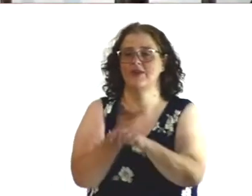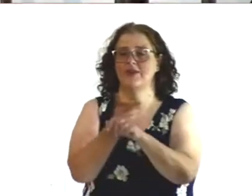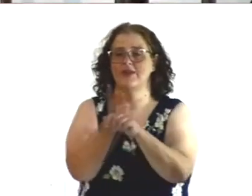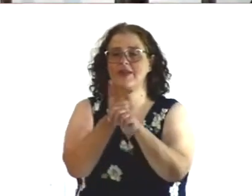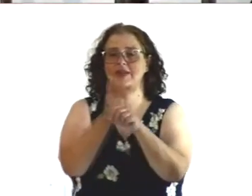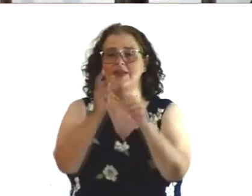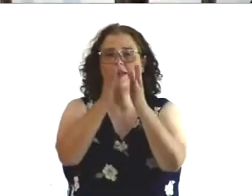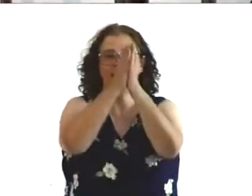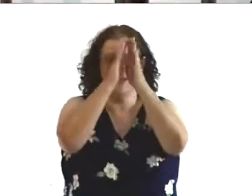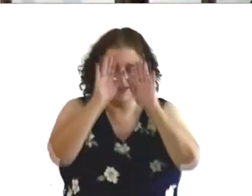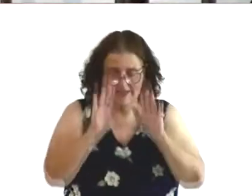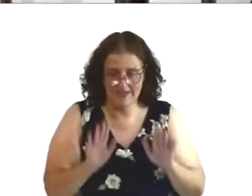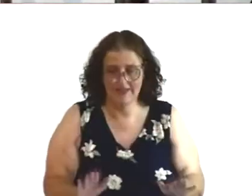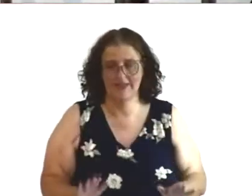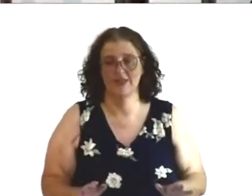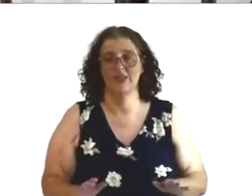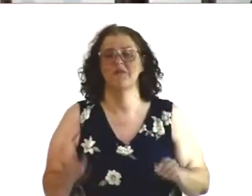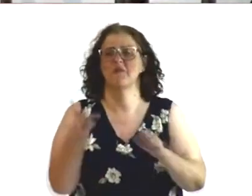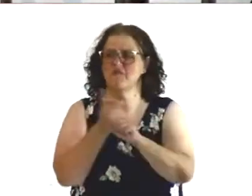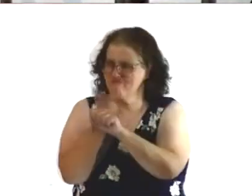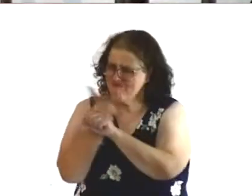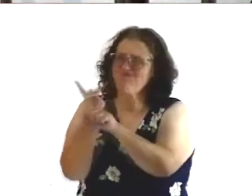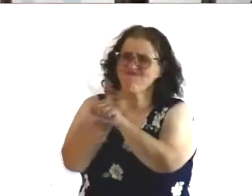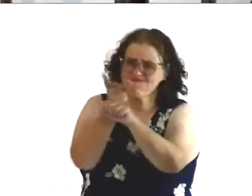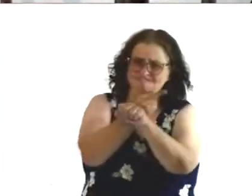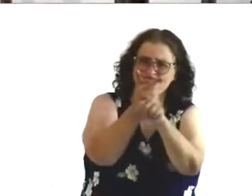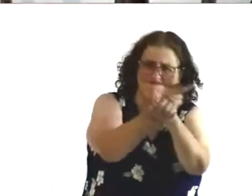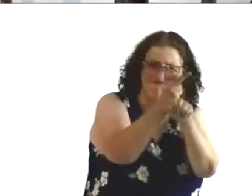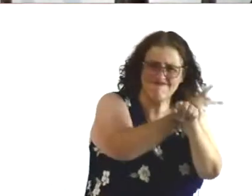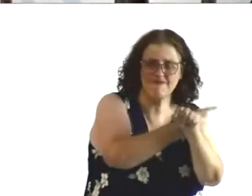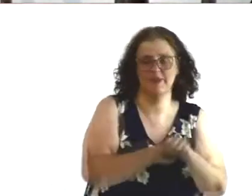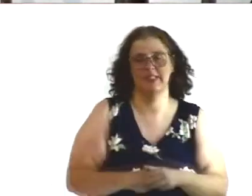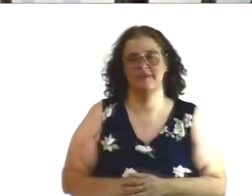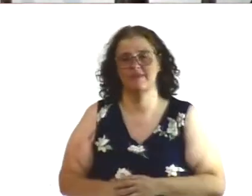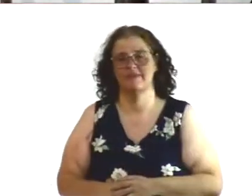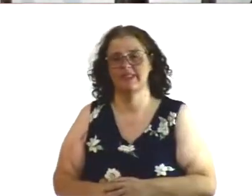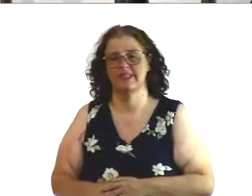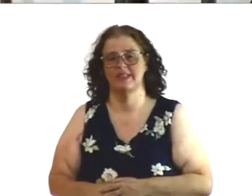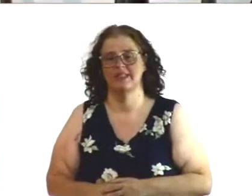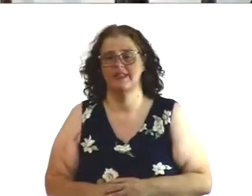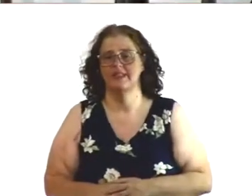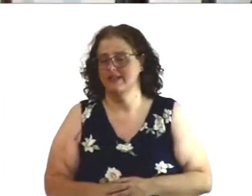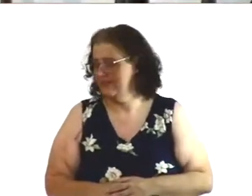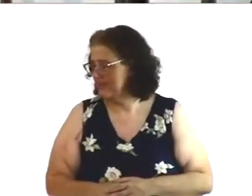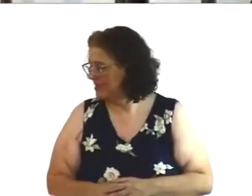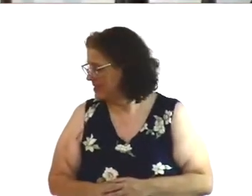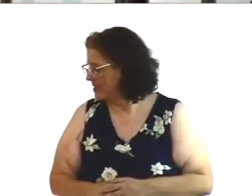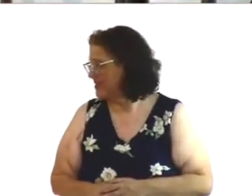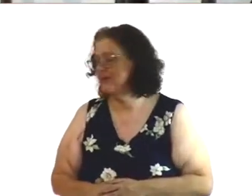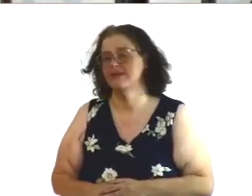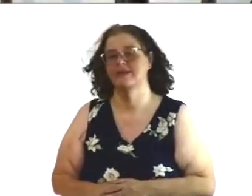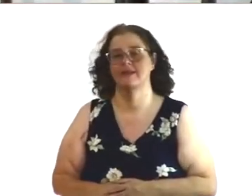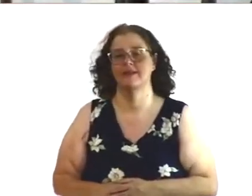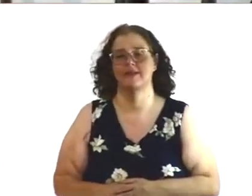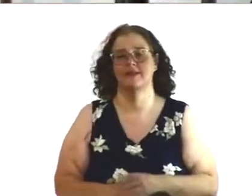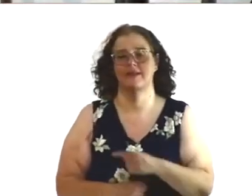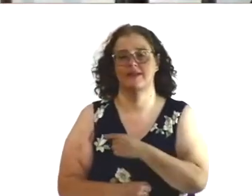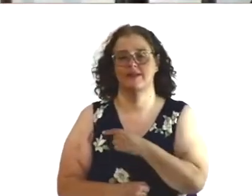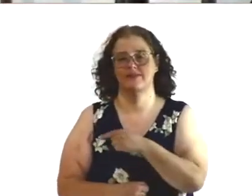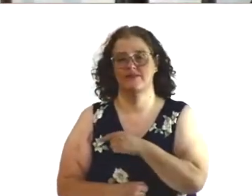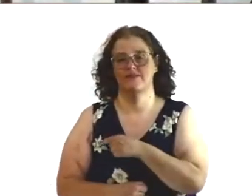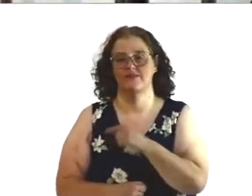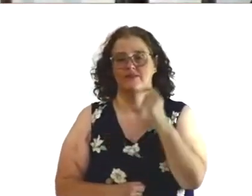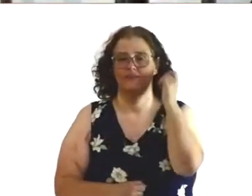com intensidade. Quem procura Jesus para adorar, procura mesmo, tanto é que